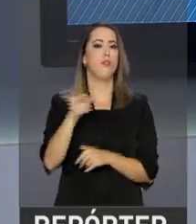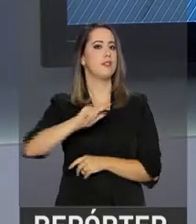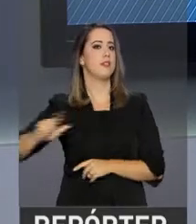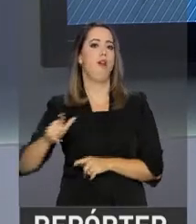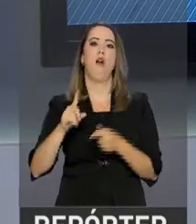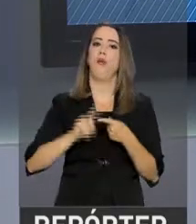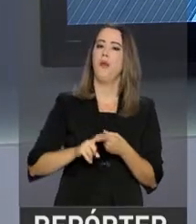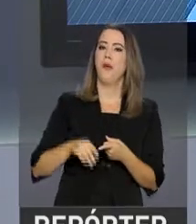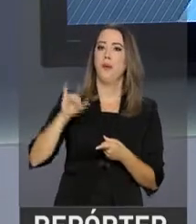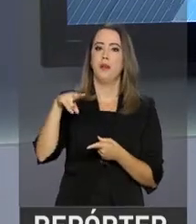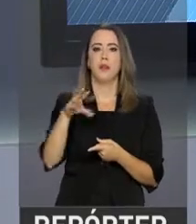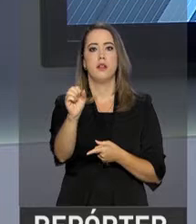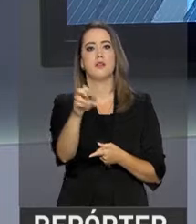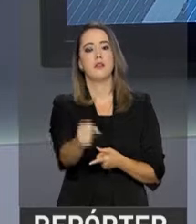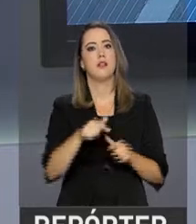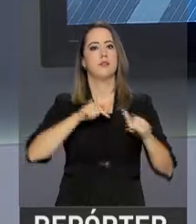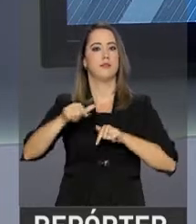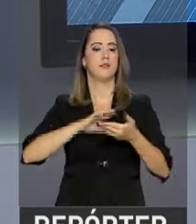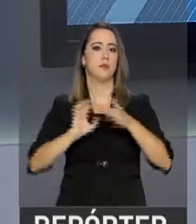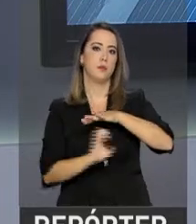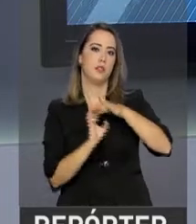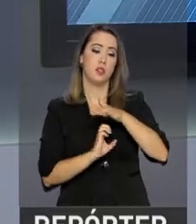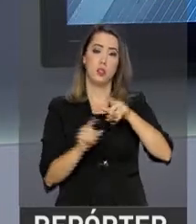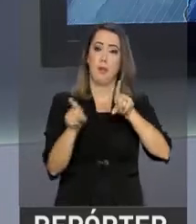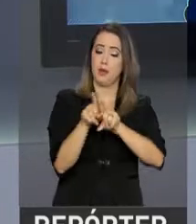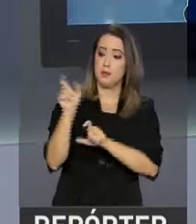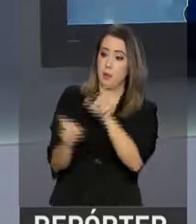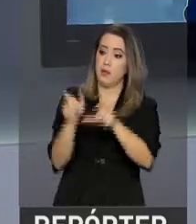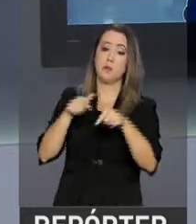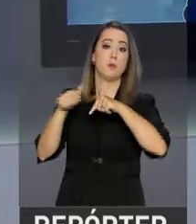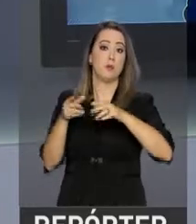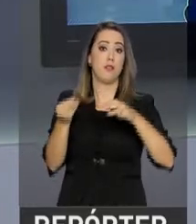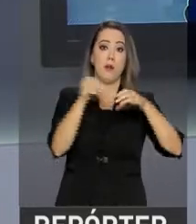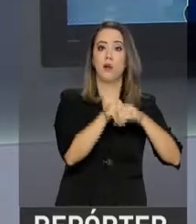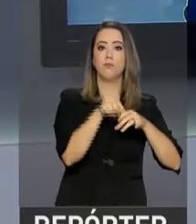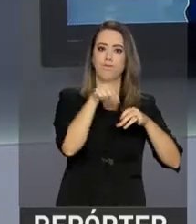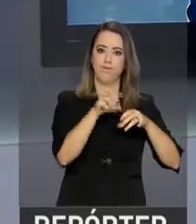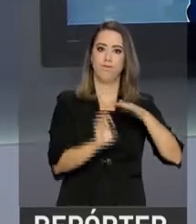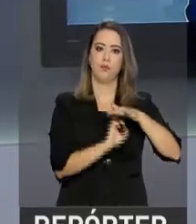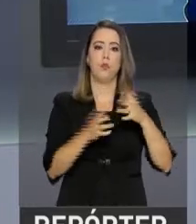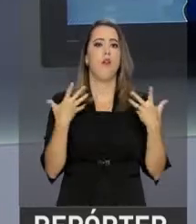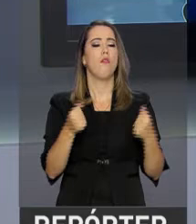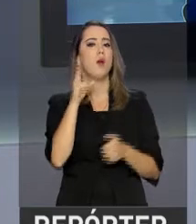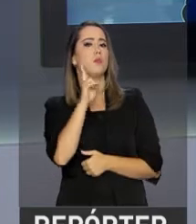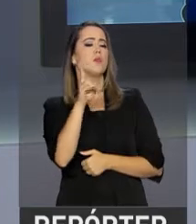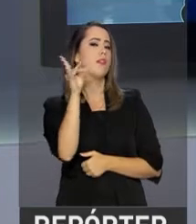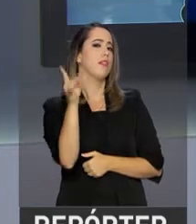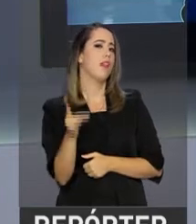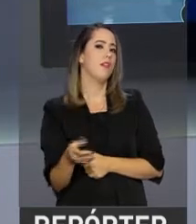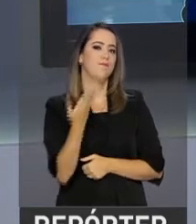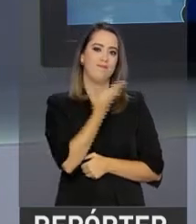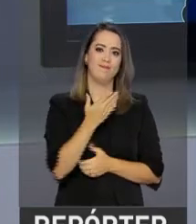e trabalhistas de empresas e trabalhadores o repórter nem pereira tem mais detalhes ao vivo pra gente rolar e boa tarde com